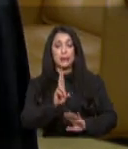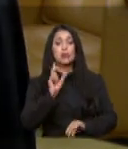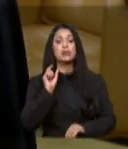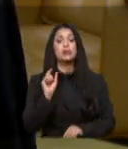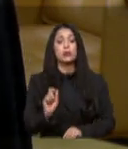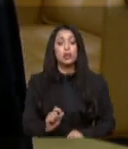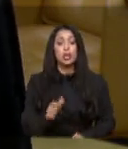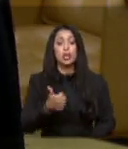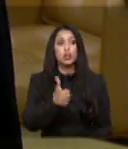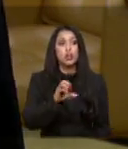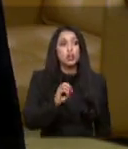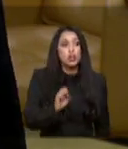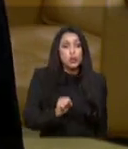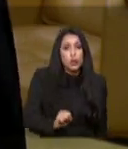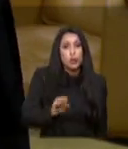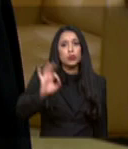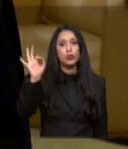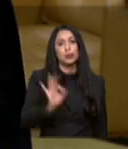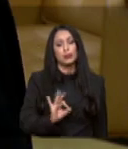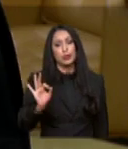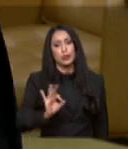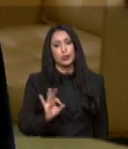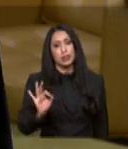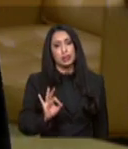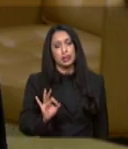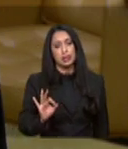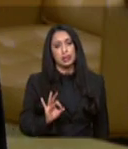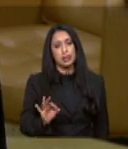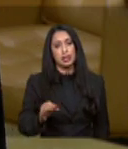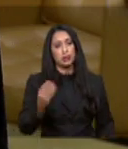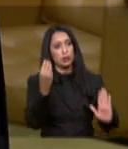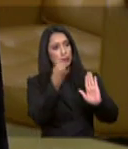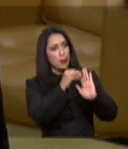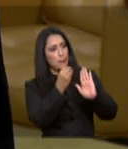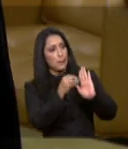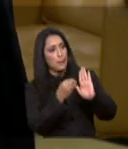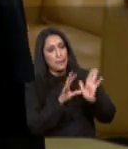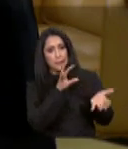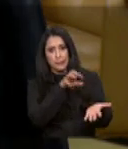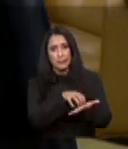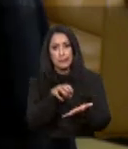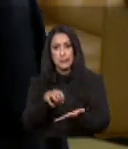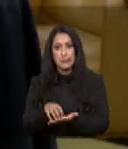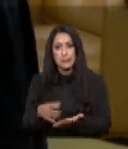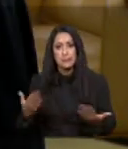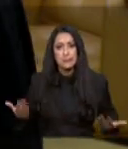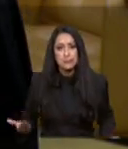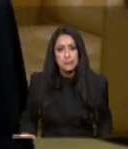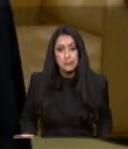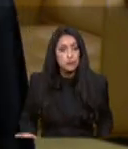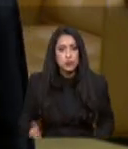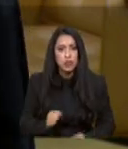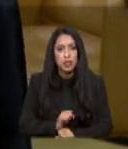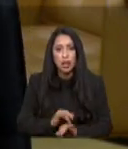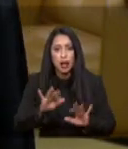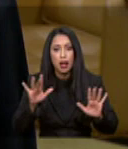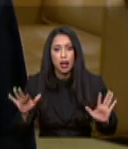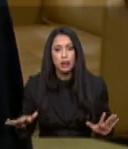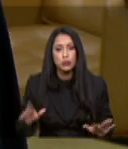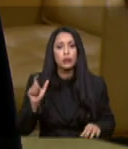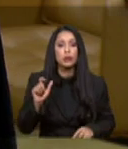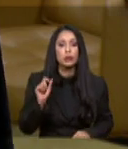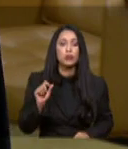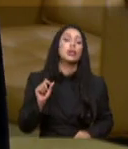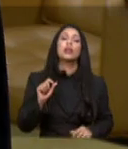incremento de 18% no efetivo destes citados órgãos. Assim, excelências, fica muito claro que as